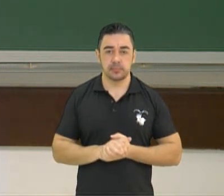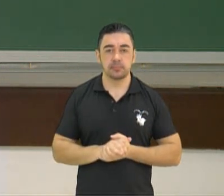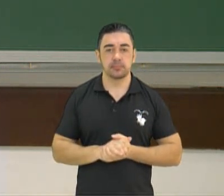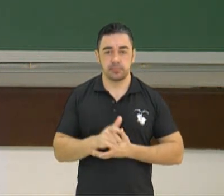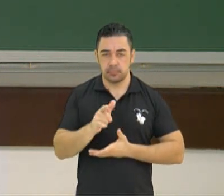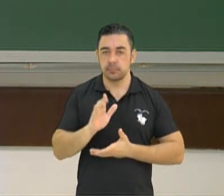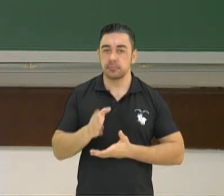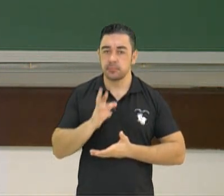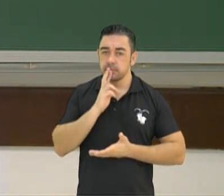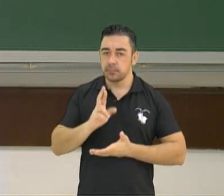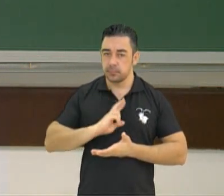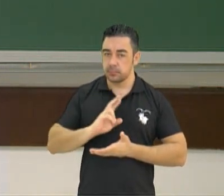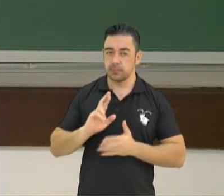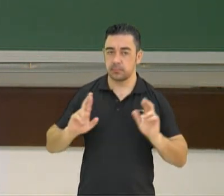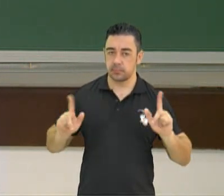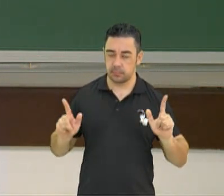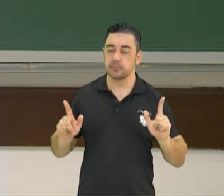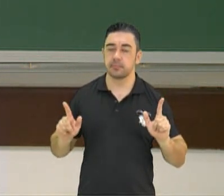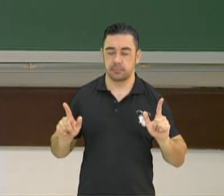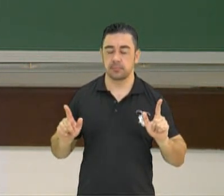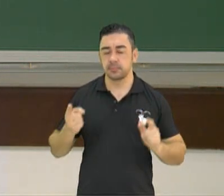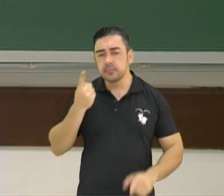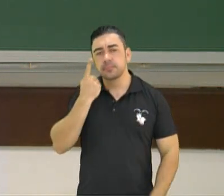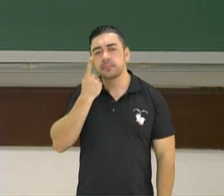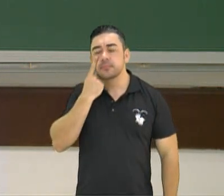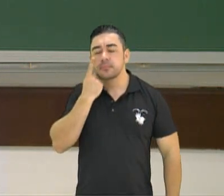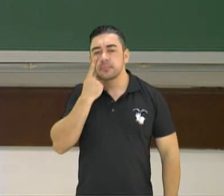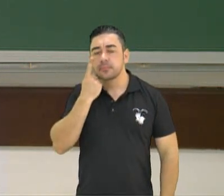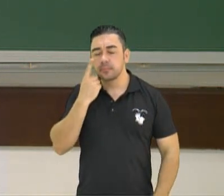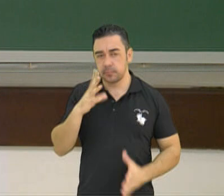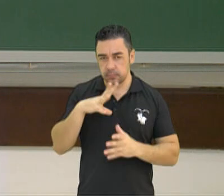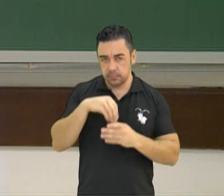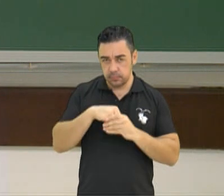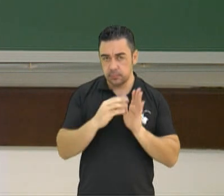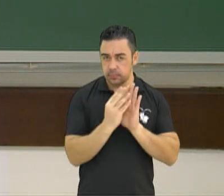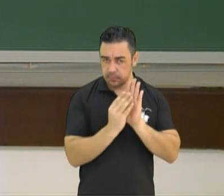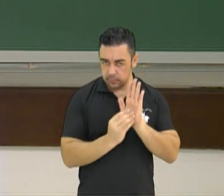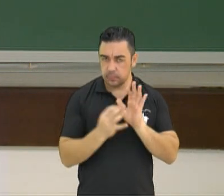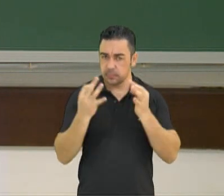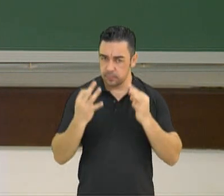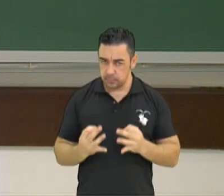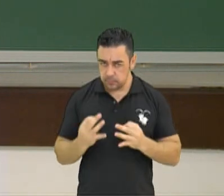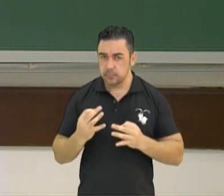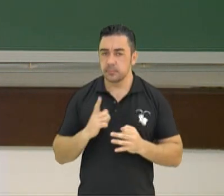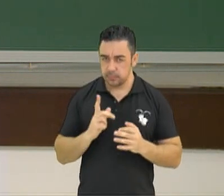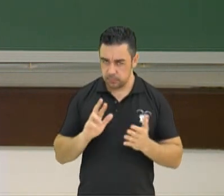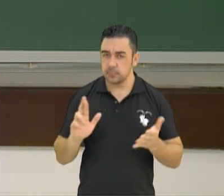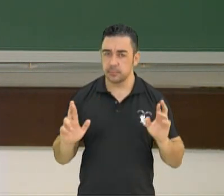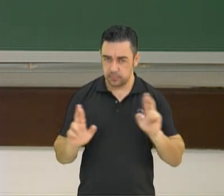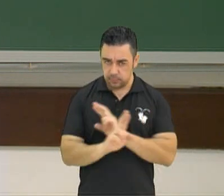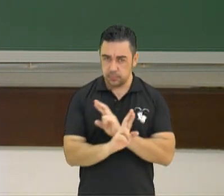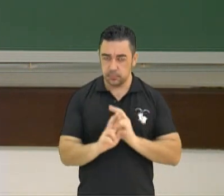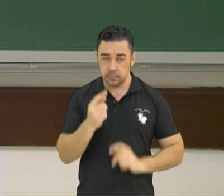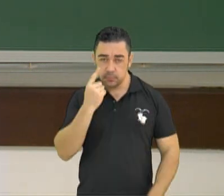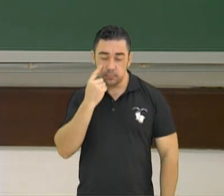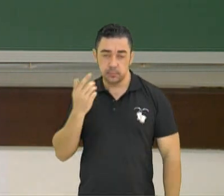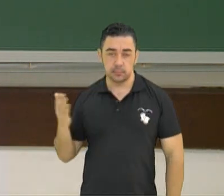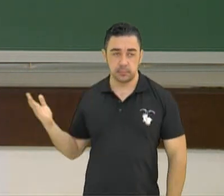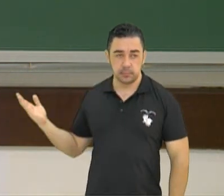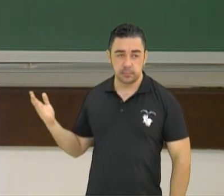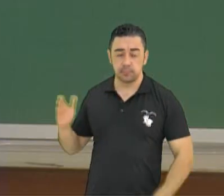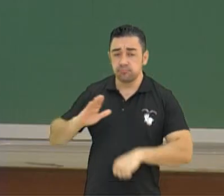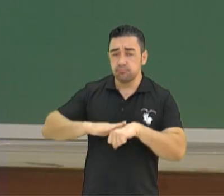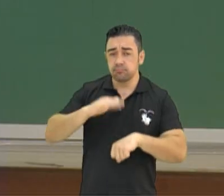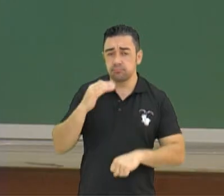Provavelmente essa resposta não ficou igual à minha, mas veja se tem o mesmo contexto, se tem a ver, né, se está ali relacionado. Então, as coisas